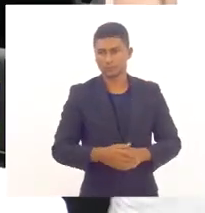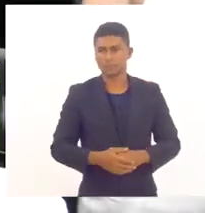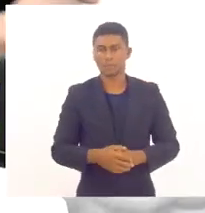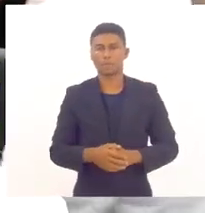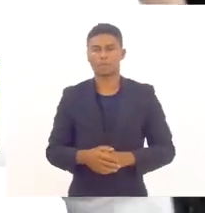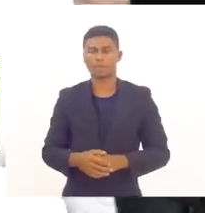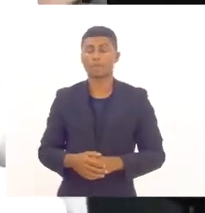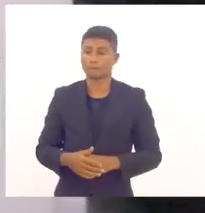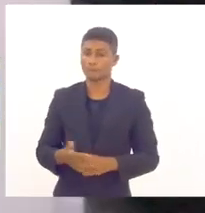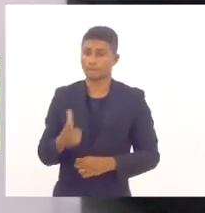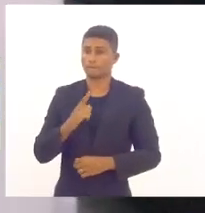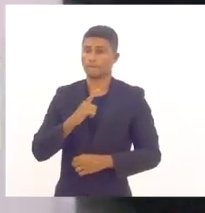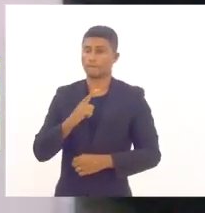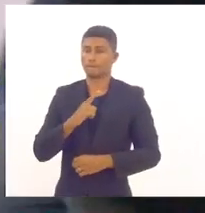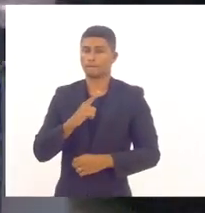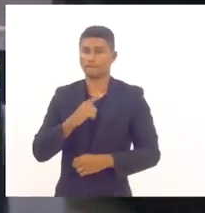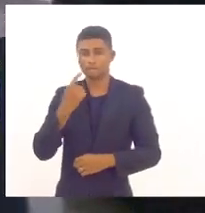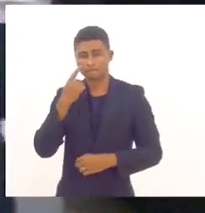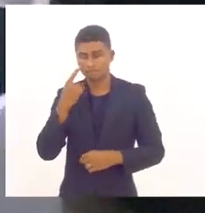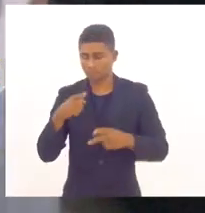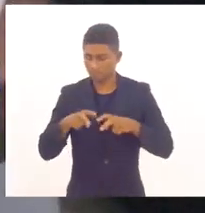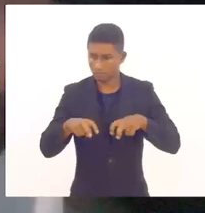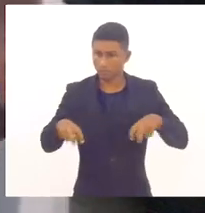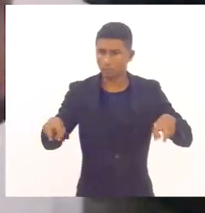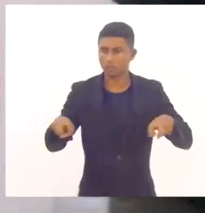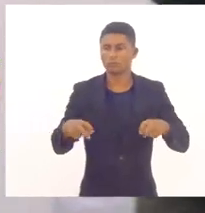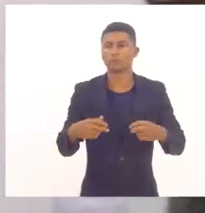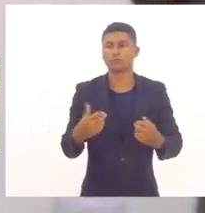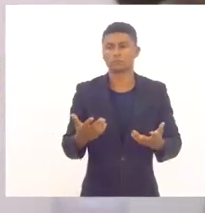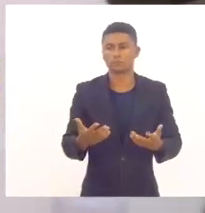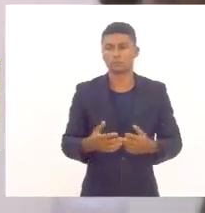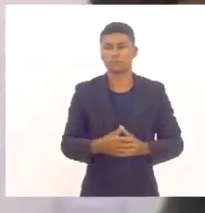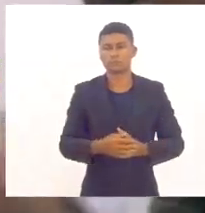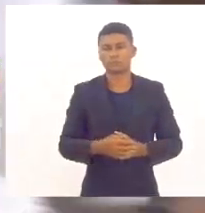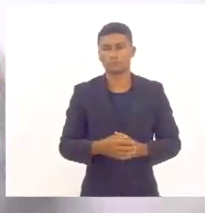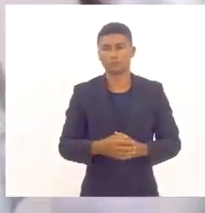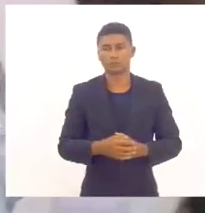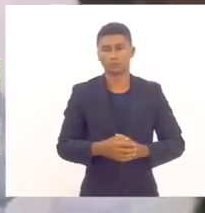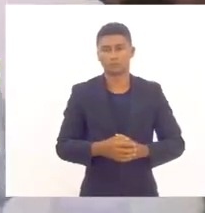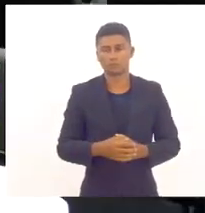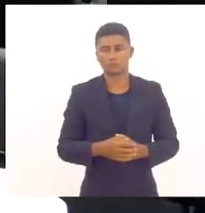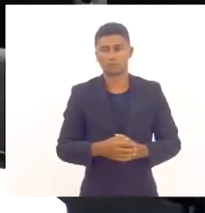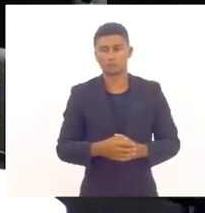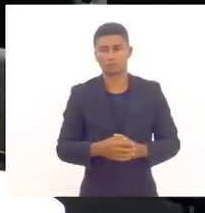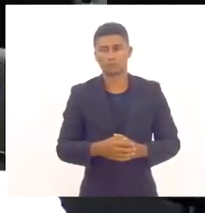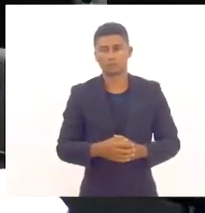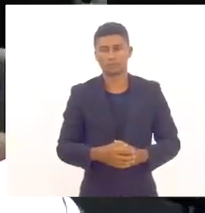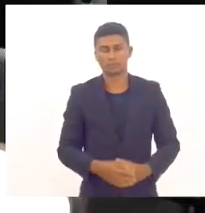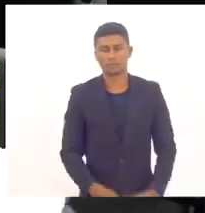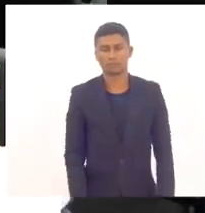temos mais duas cadeiras aqui, porque essa mesa é mais forte que a primeira.